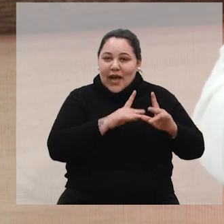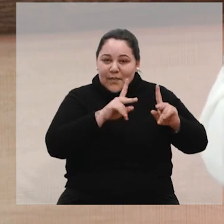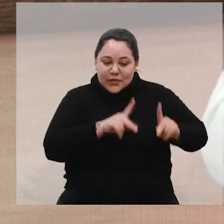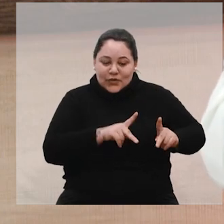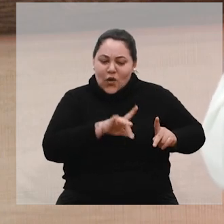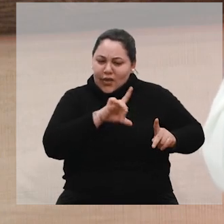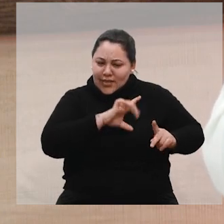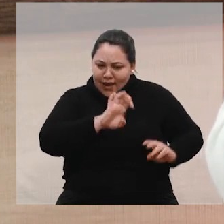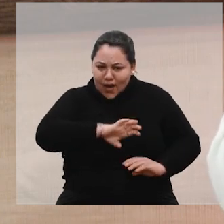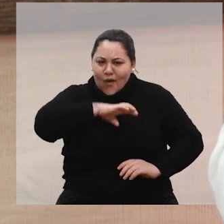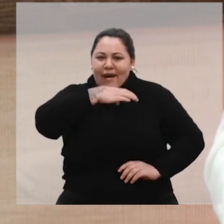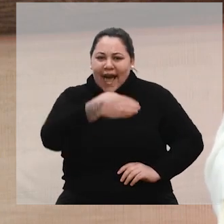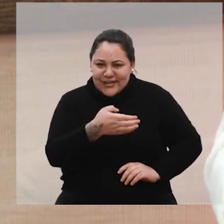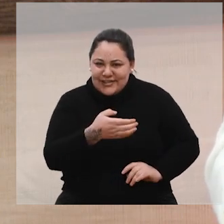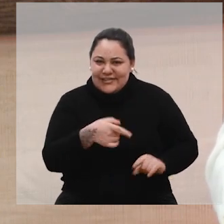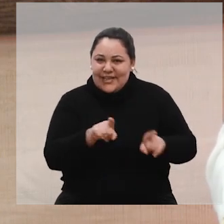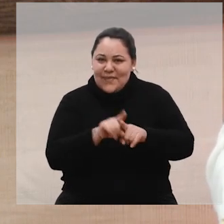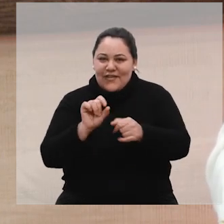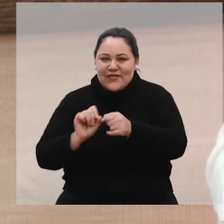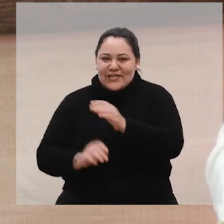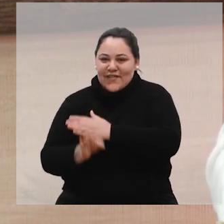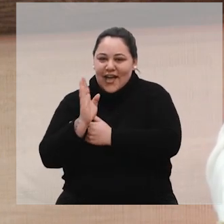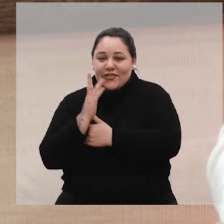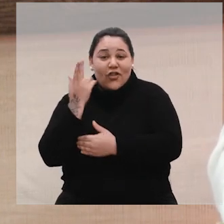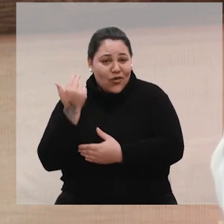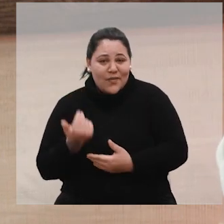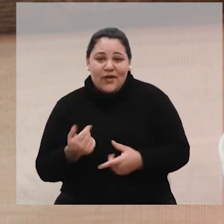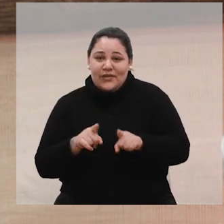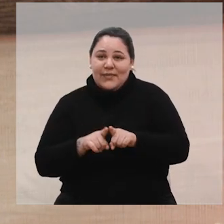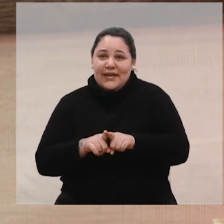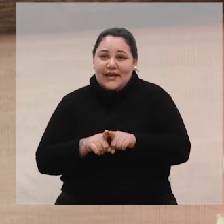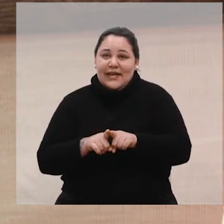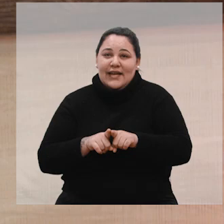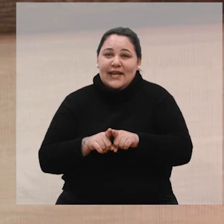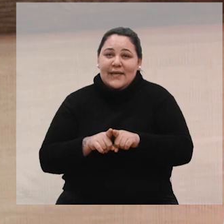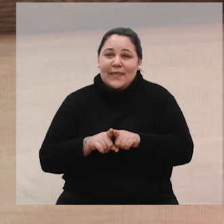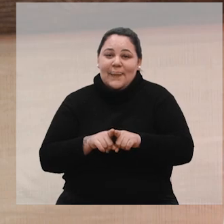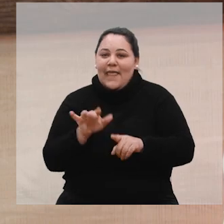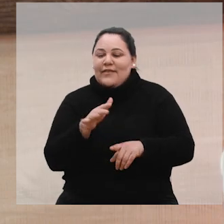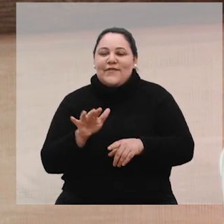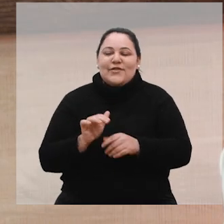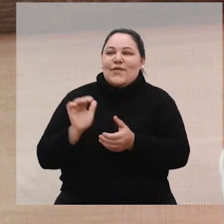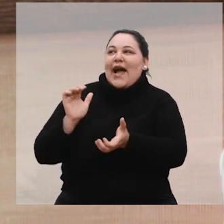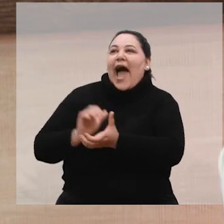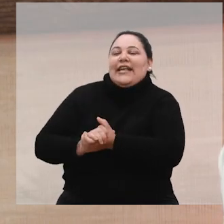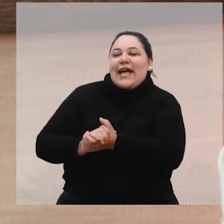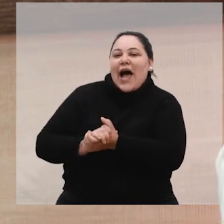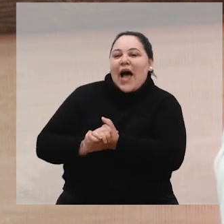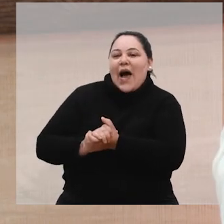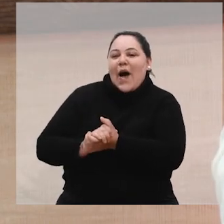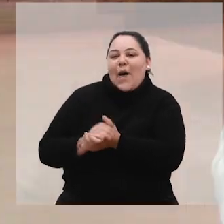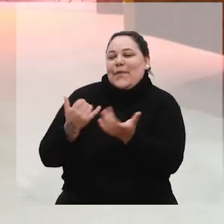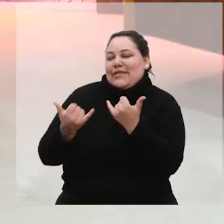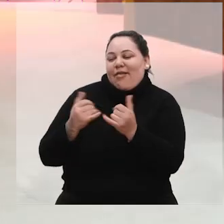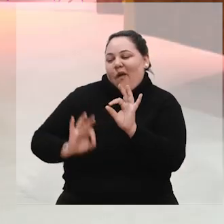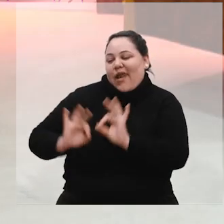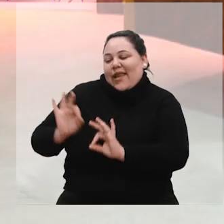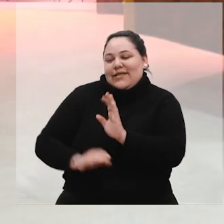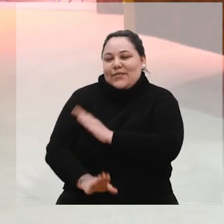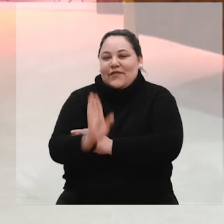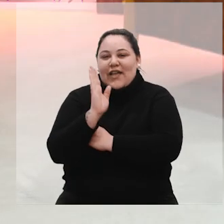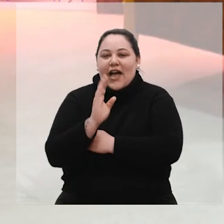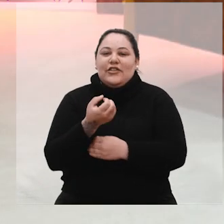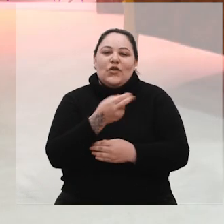leva a pessoa também a se encorajar para viagens. Isso é muito comum. O casal que programa